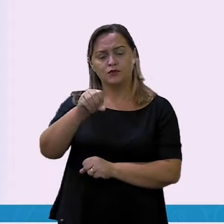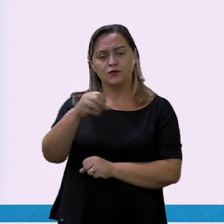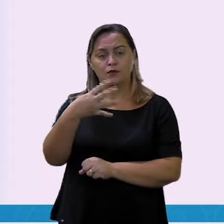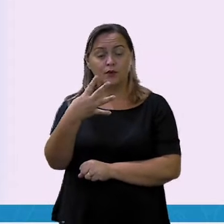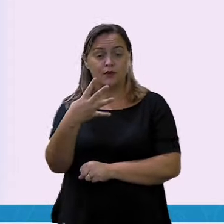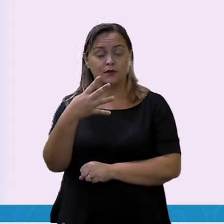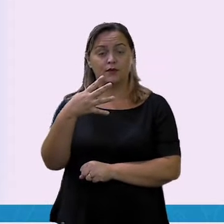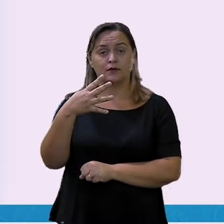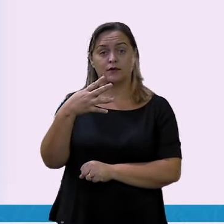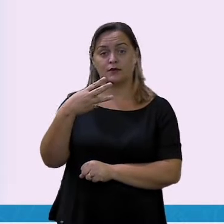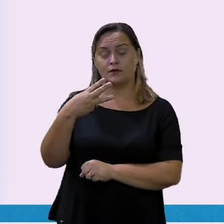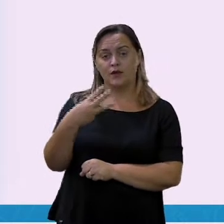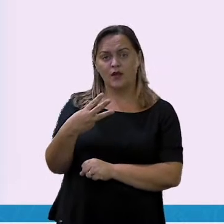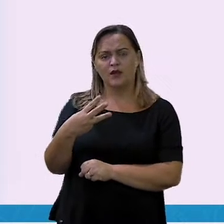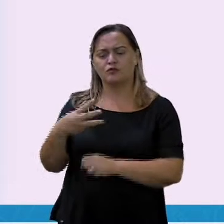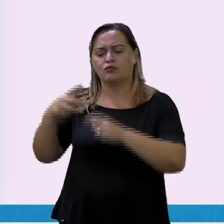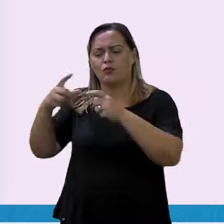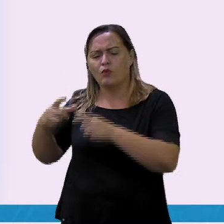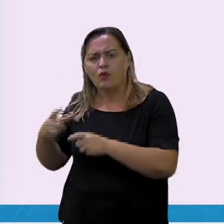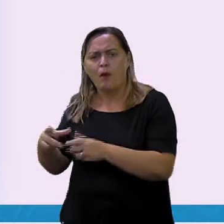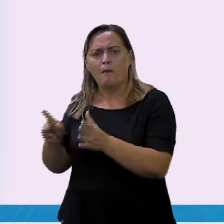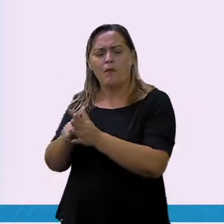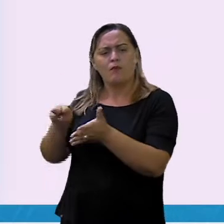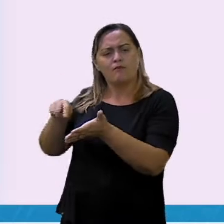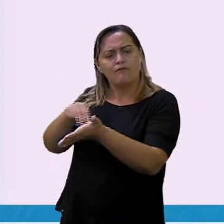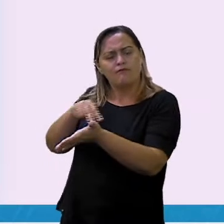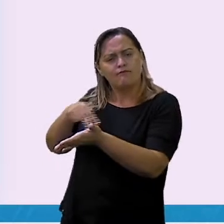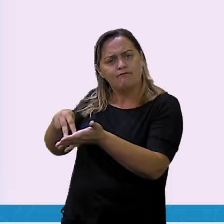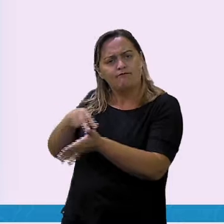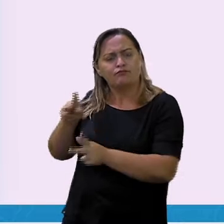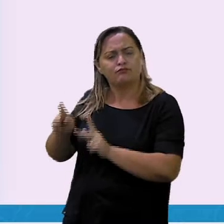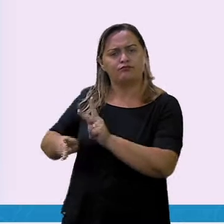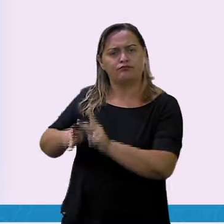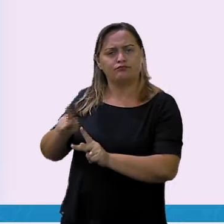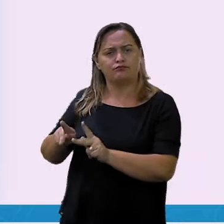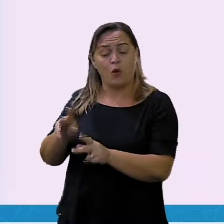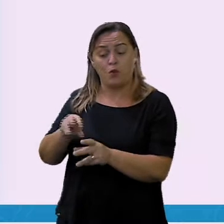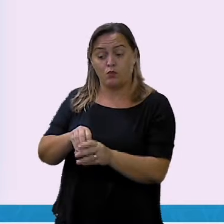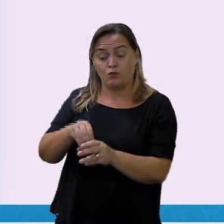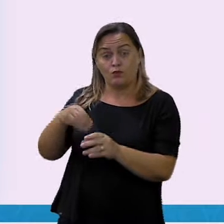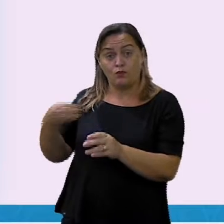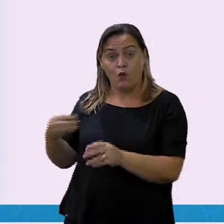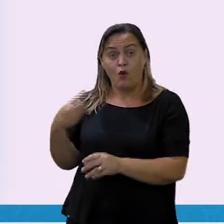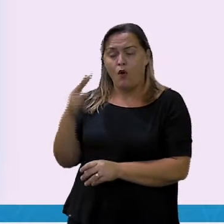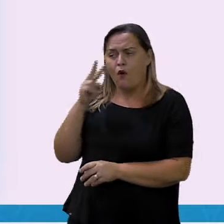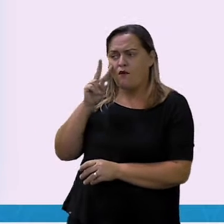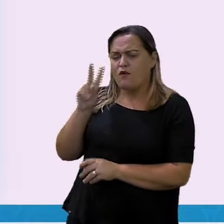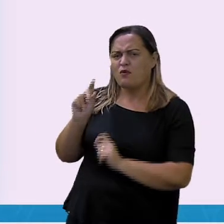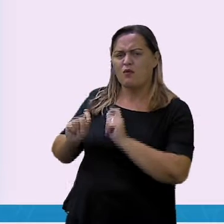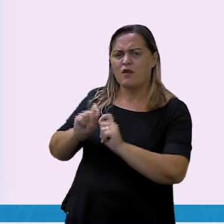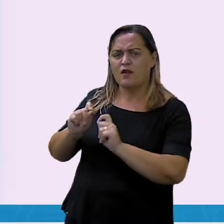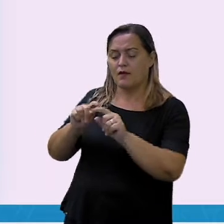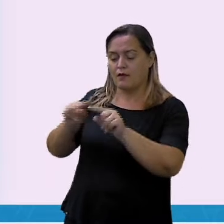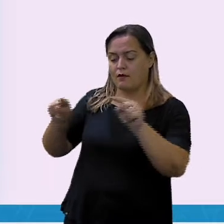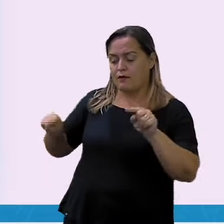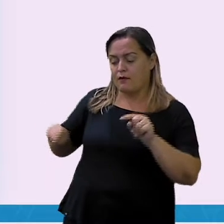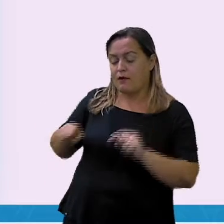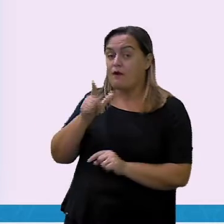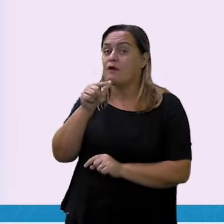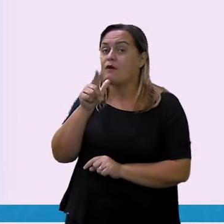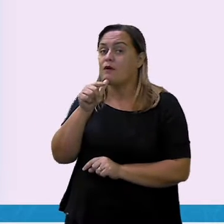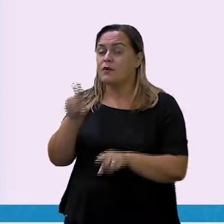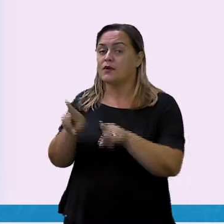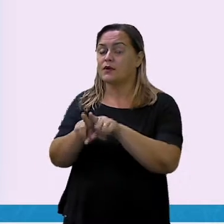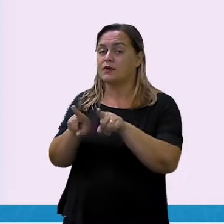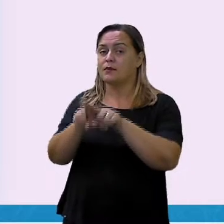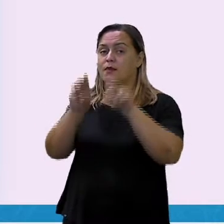ser local de dança popular. Da parte externa é possível avistar a Lagoa da Pampulha e o